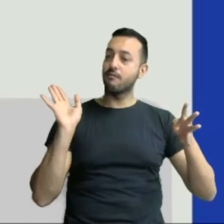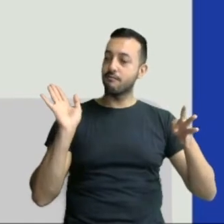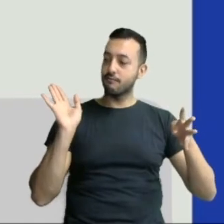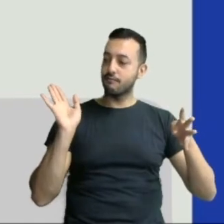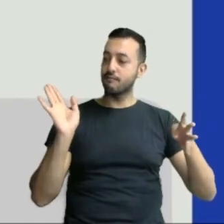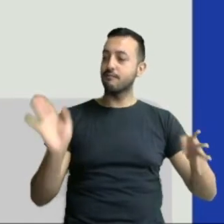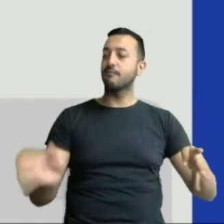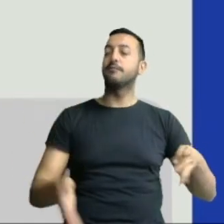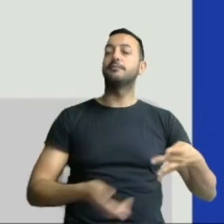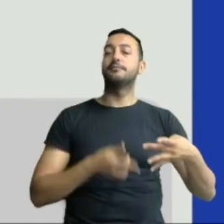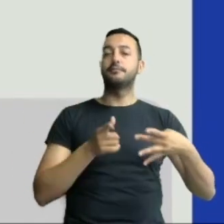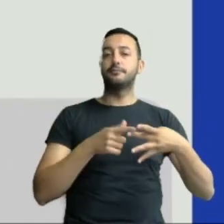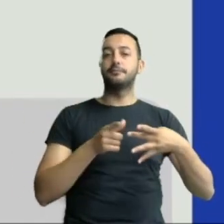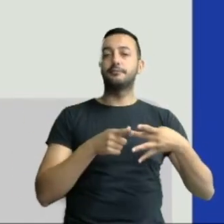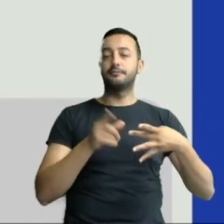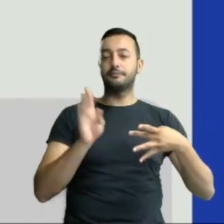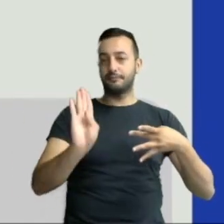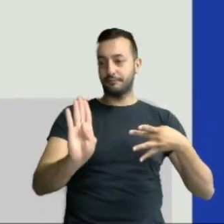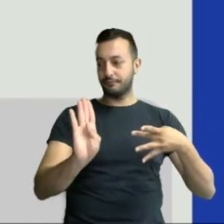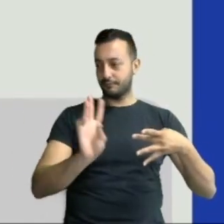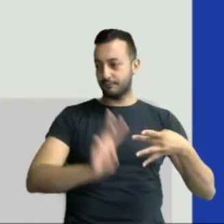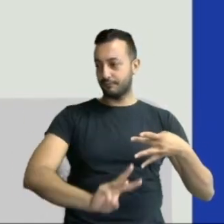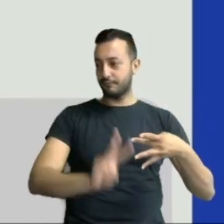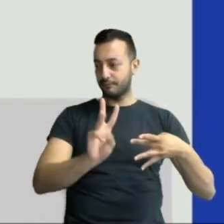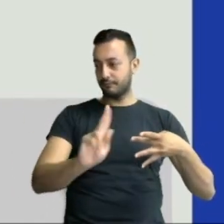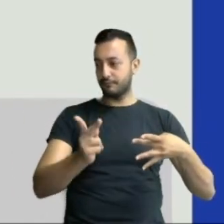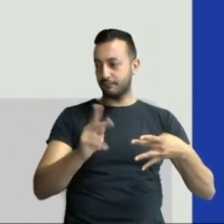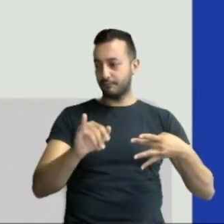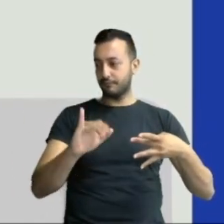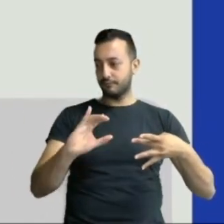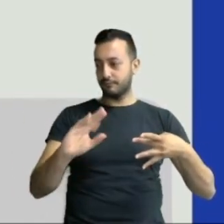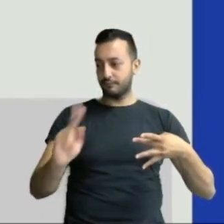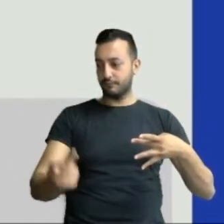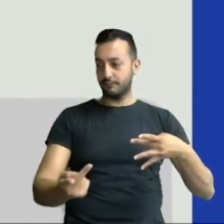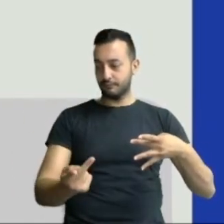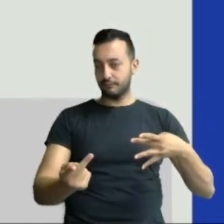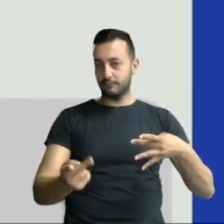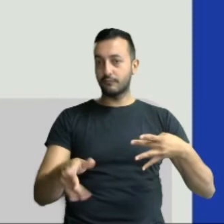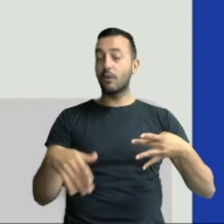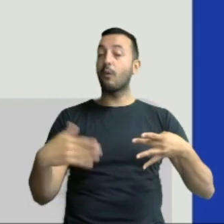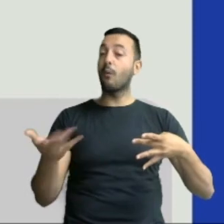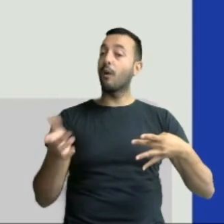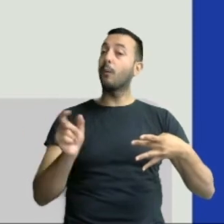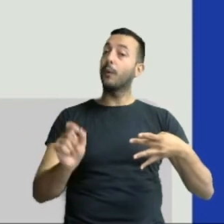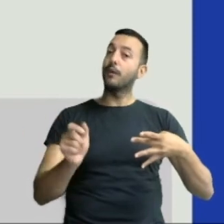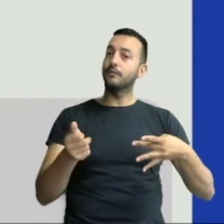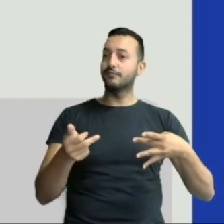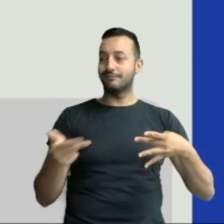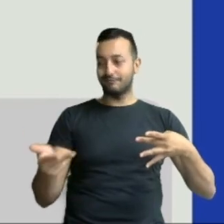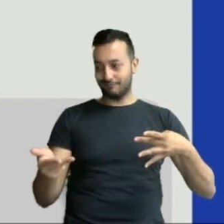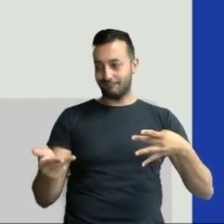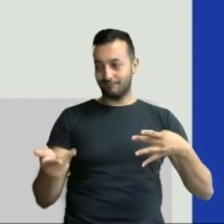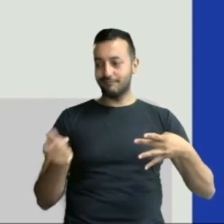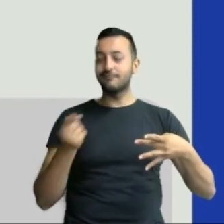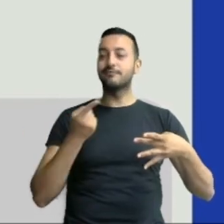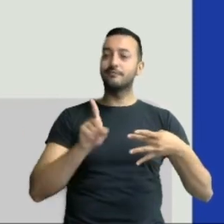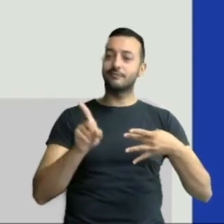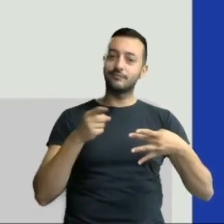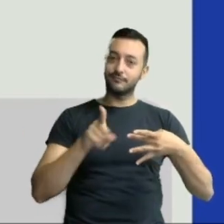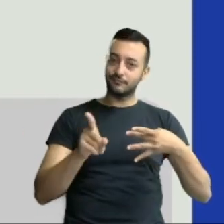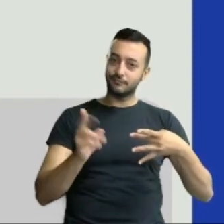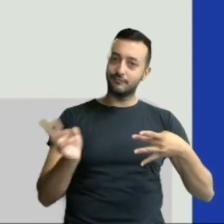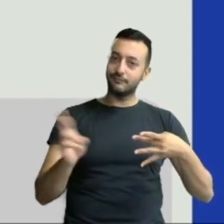certo? Letra B temos o which, que é o quê? Que é o quê? Qual ou quais, para